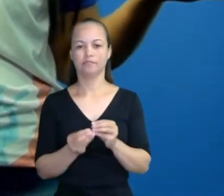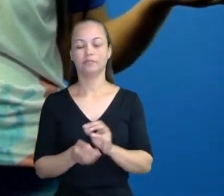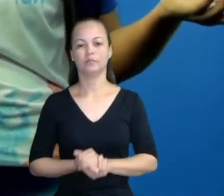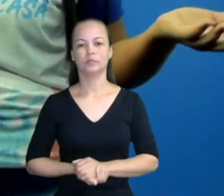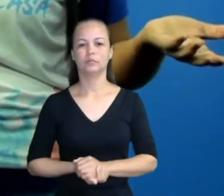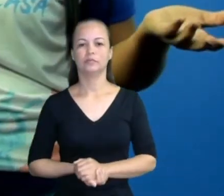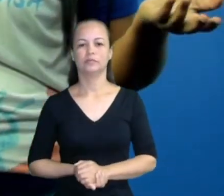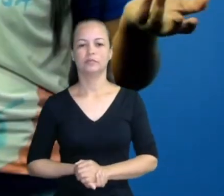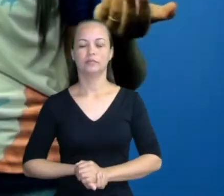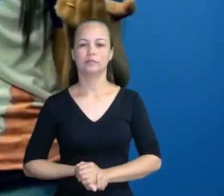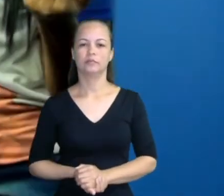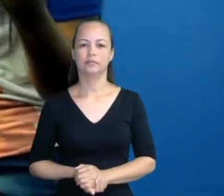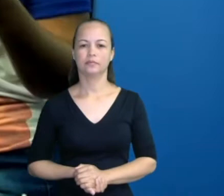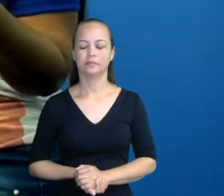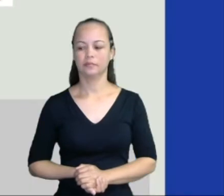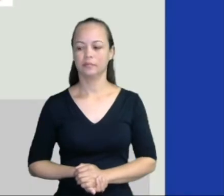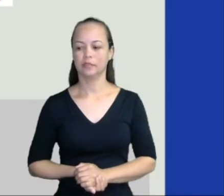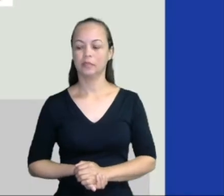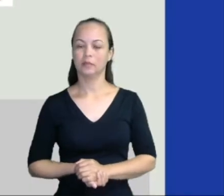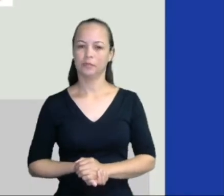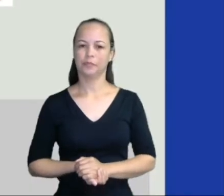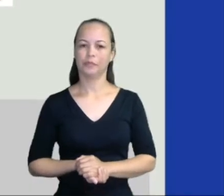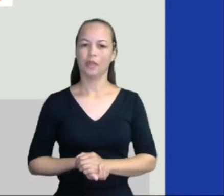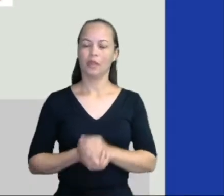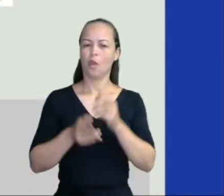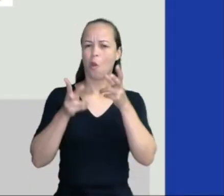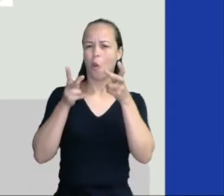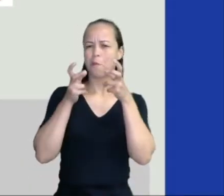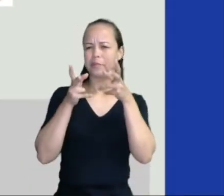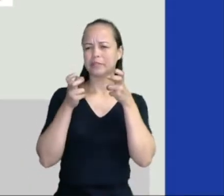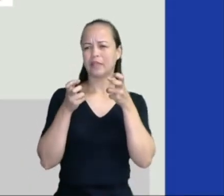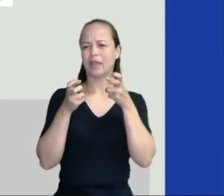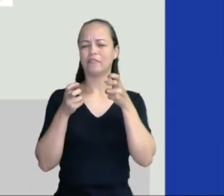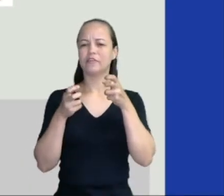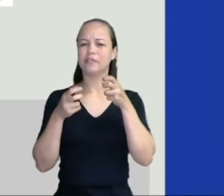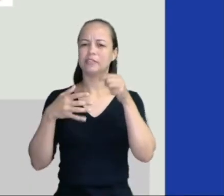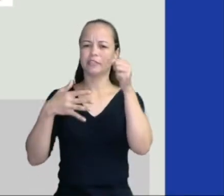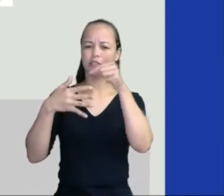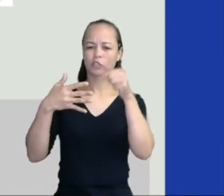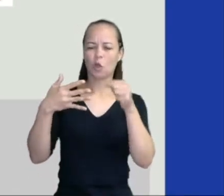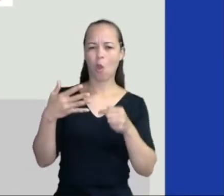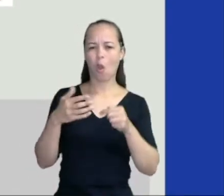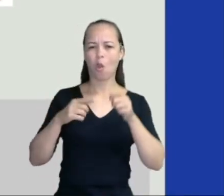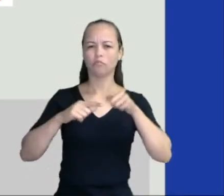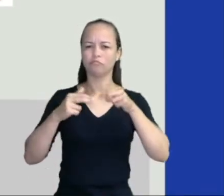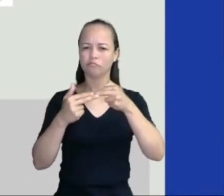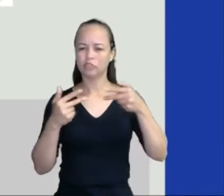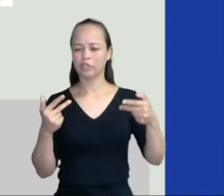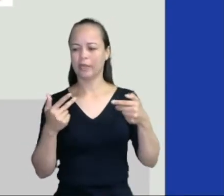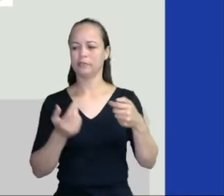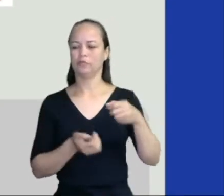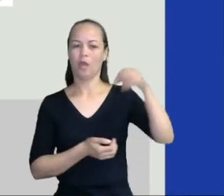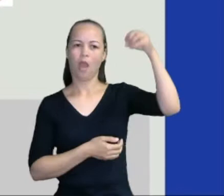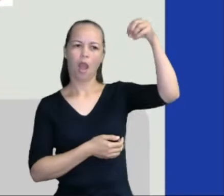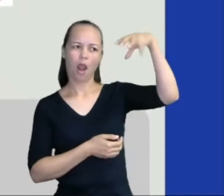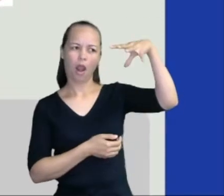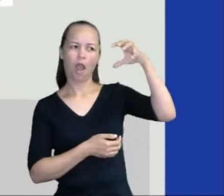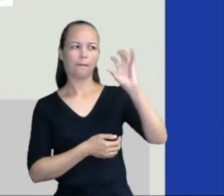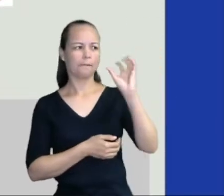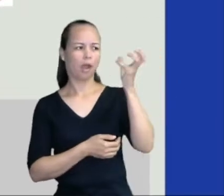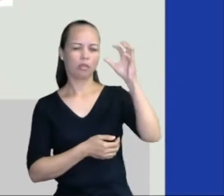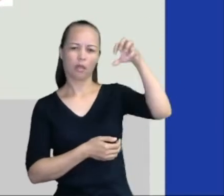revisão, tá bom? Então, observem aqui esses objetos. A lâmpada,